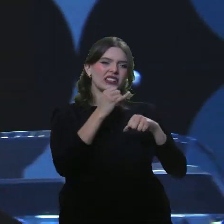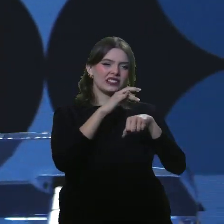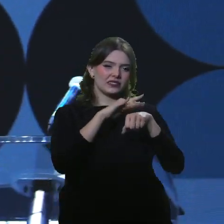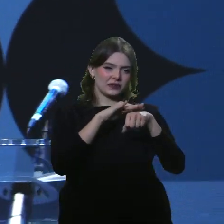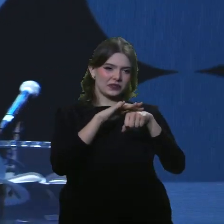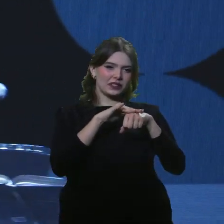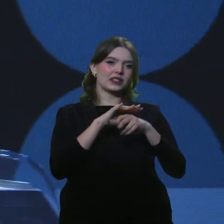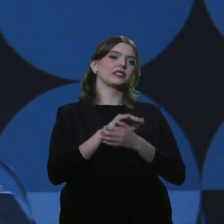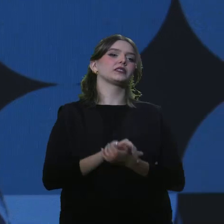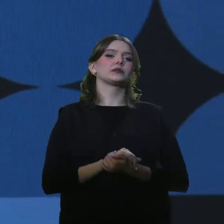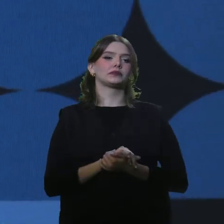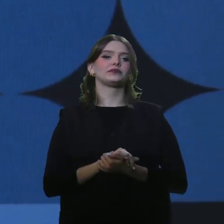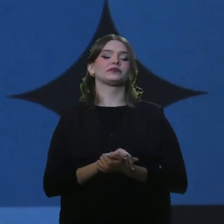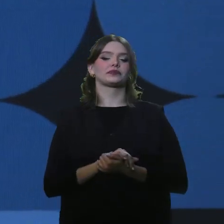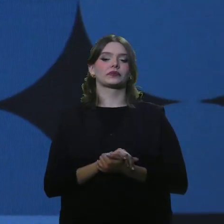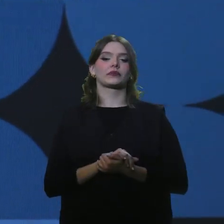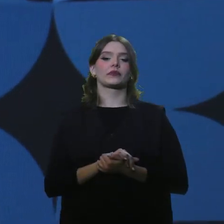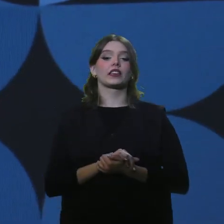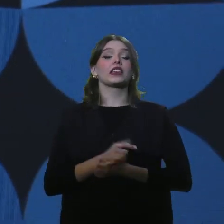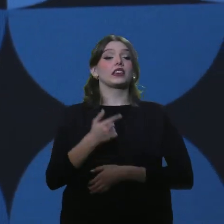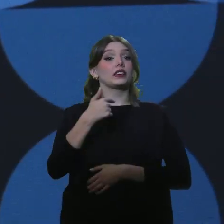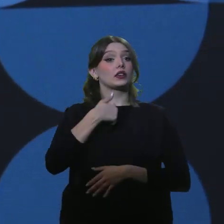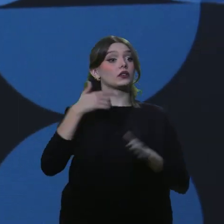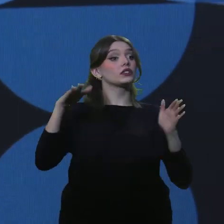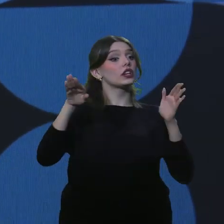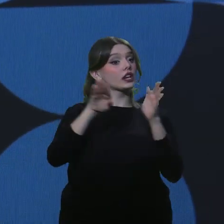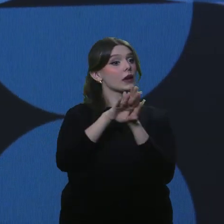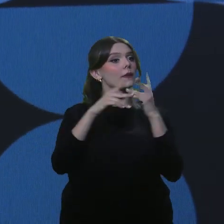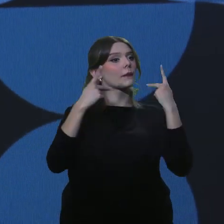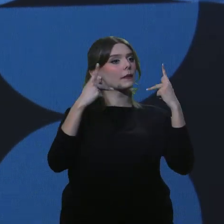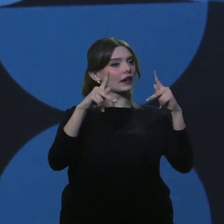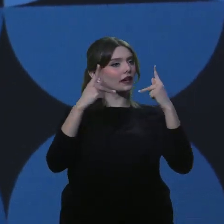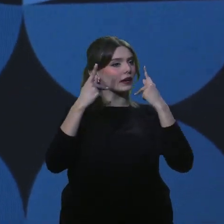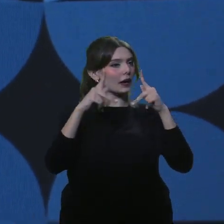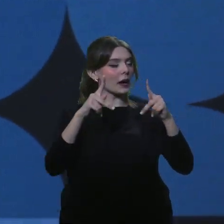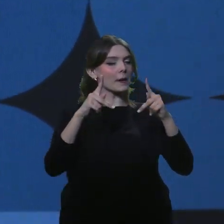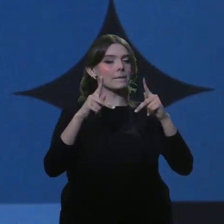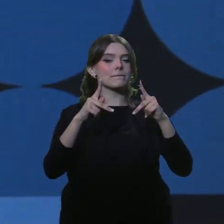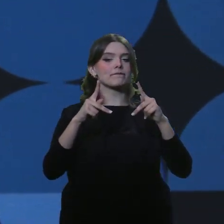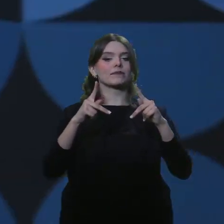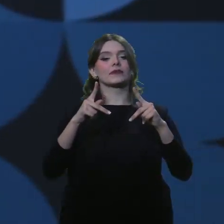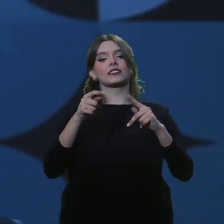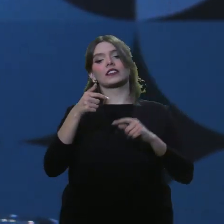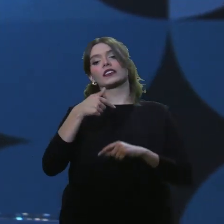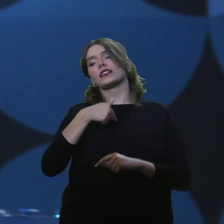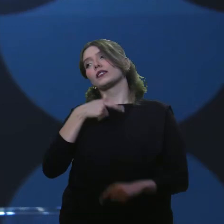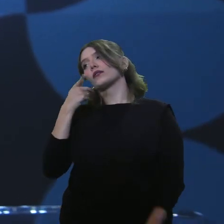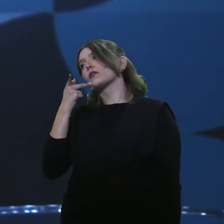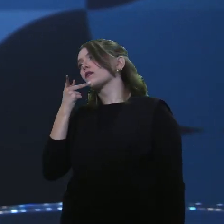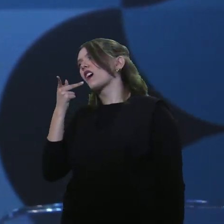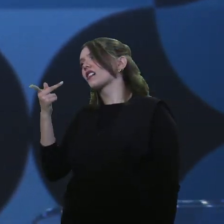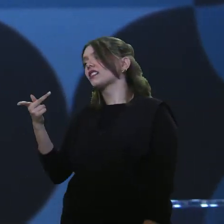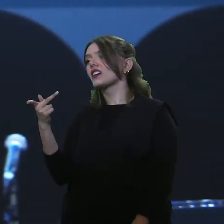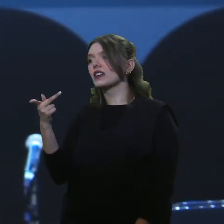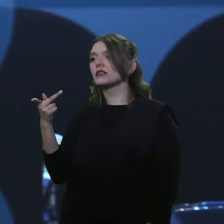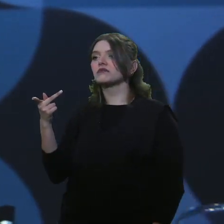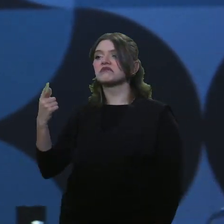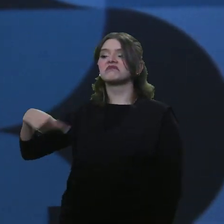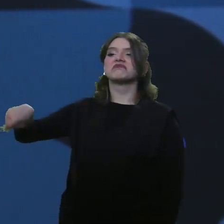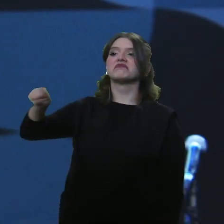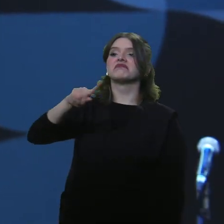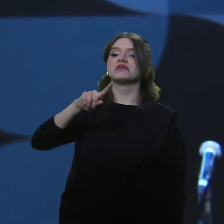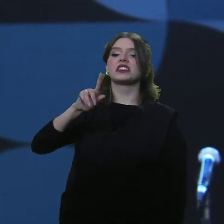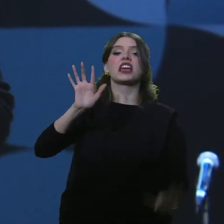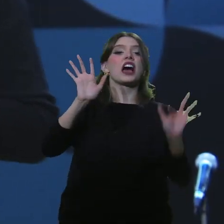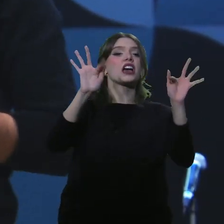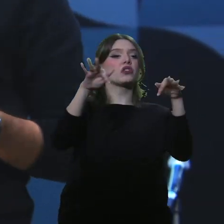cinto. E um dia eu vim pregar aqui, eu estava magrelo, e aí eu falei aqui e tal. E aí de repente